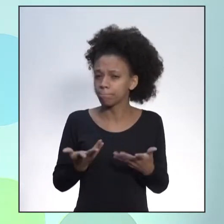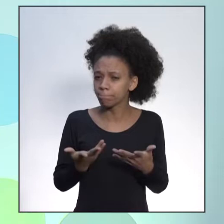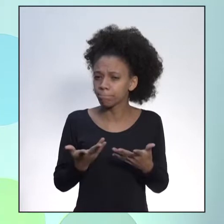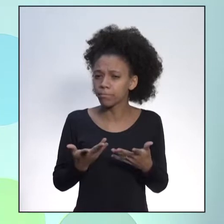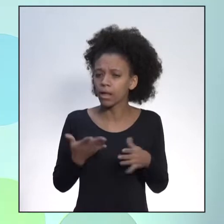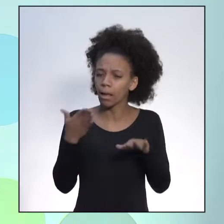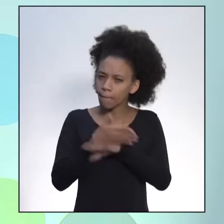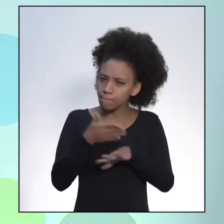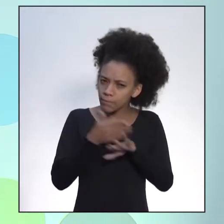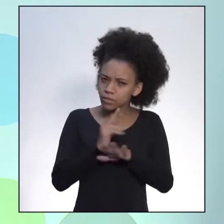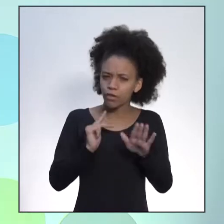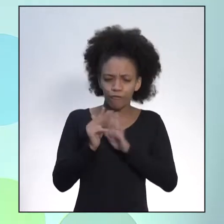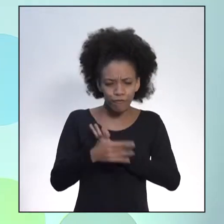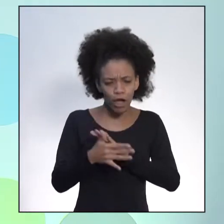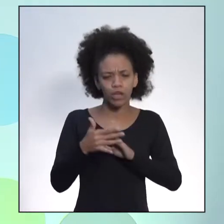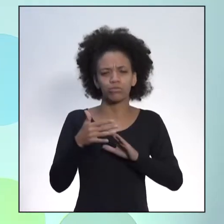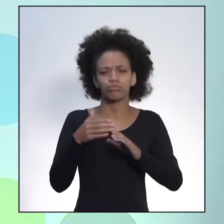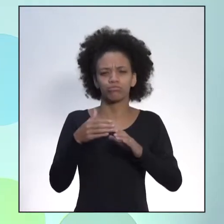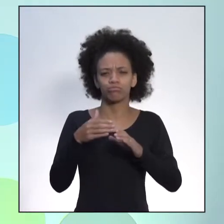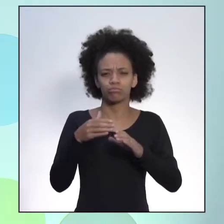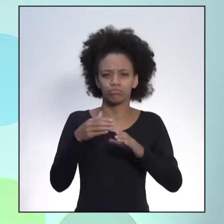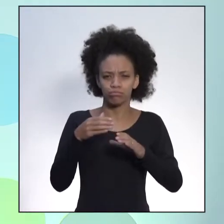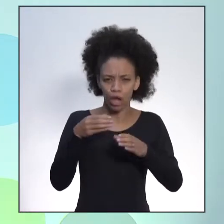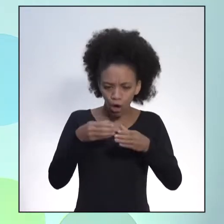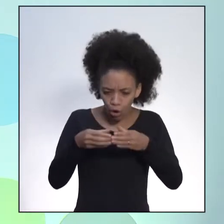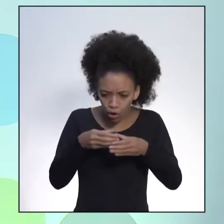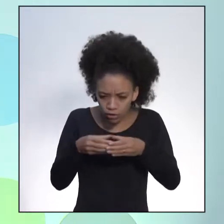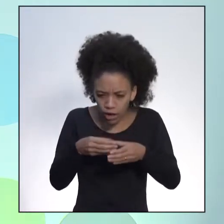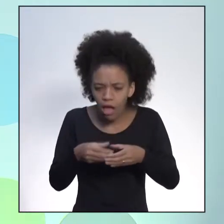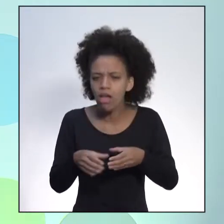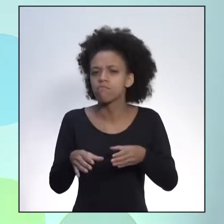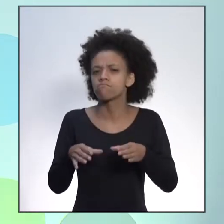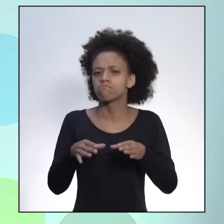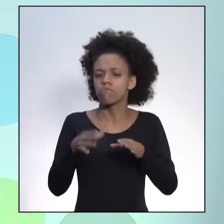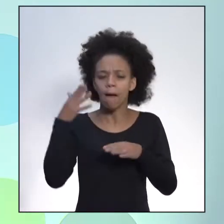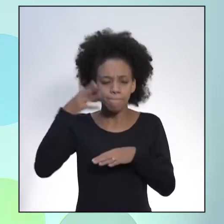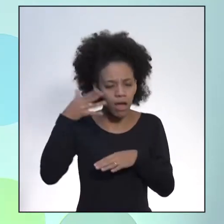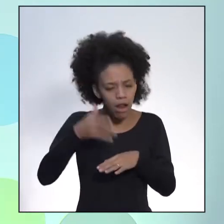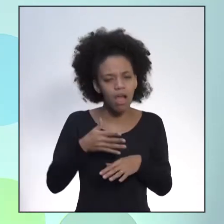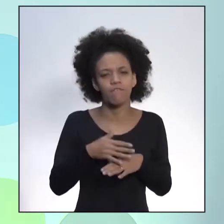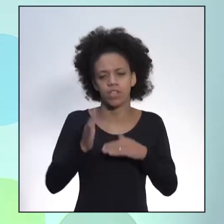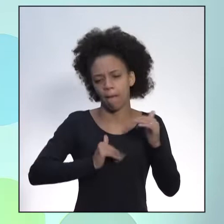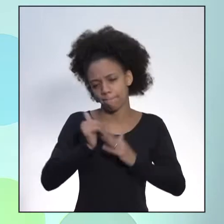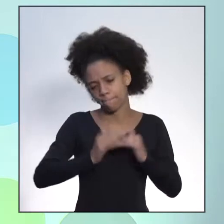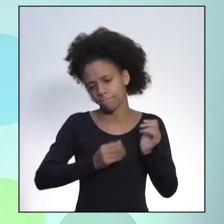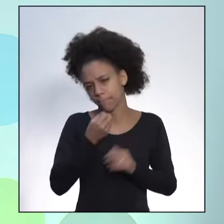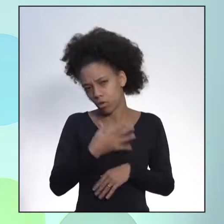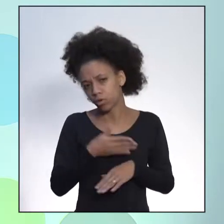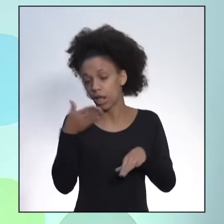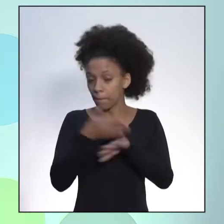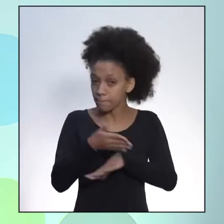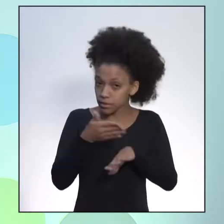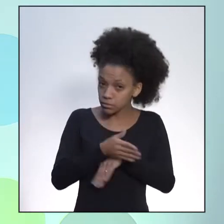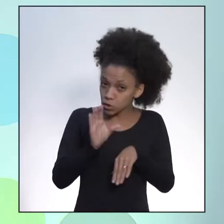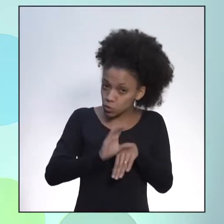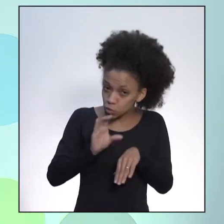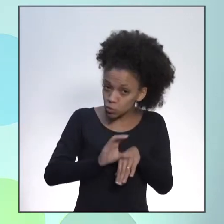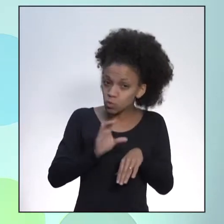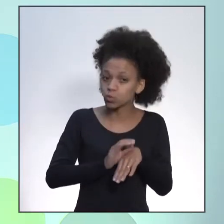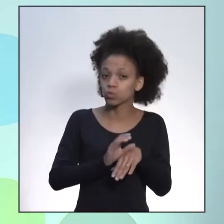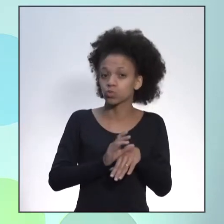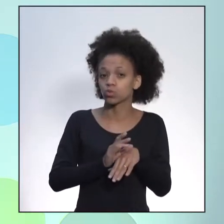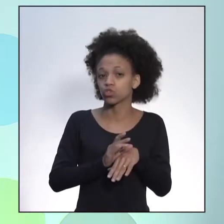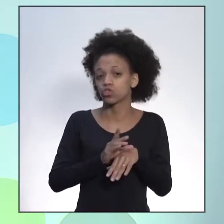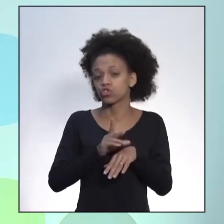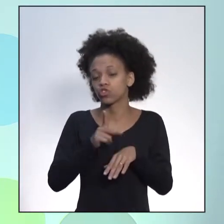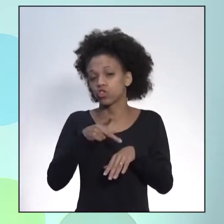participei de vários congressos com boas práticas, estou agora participando do curso de